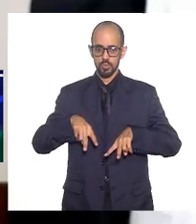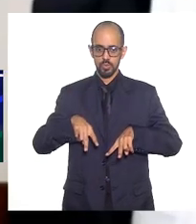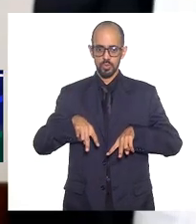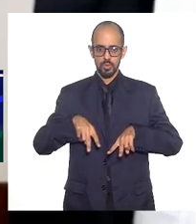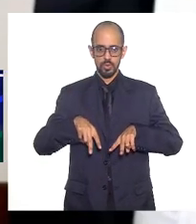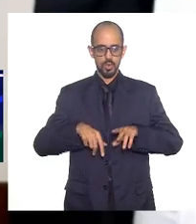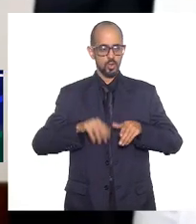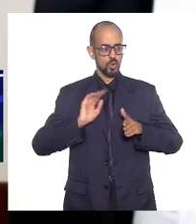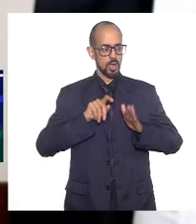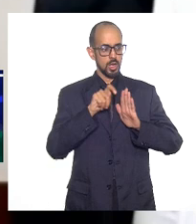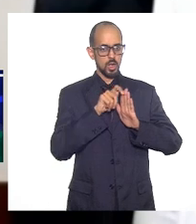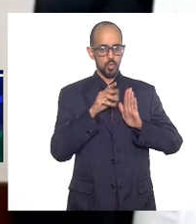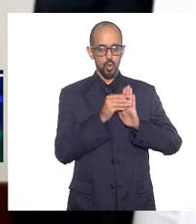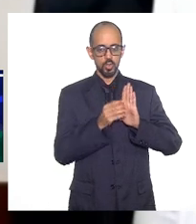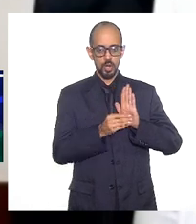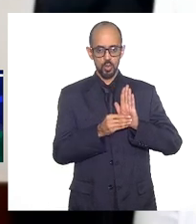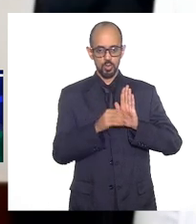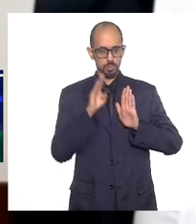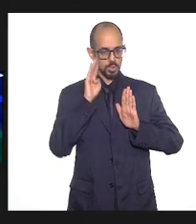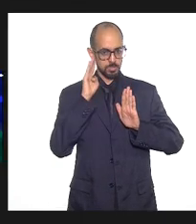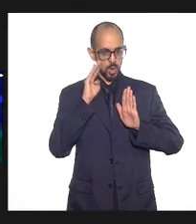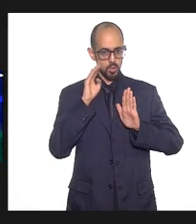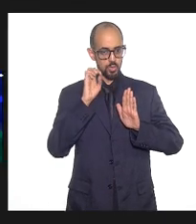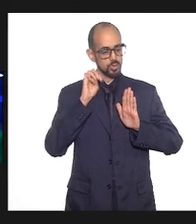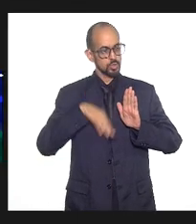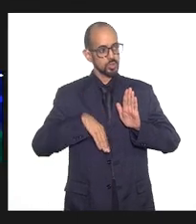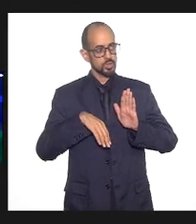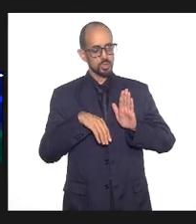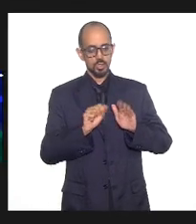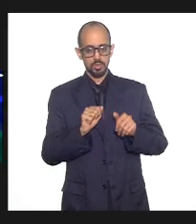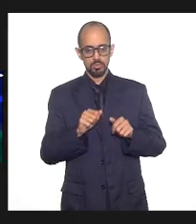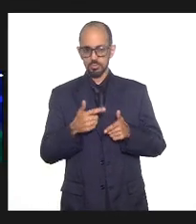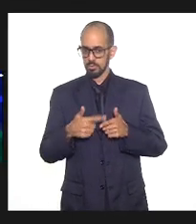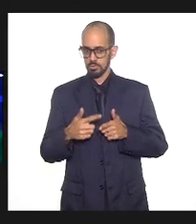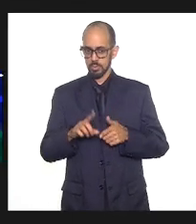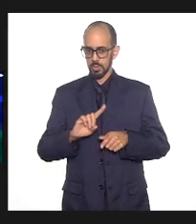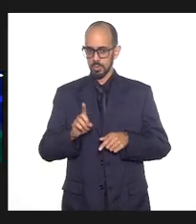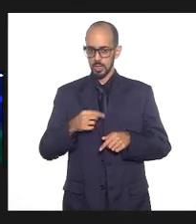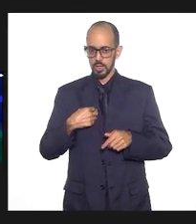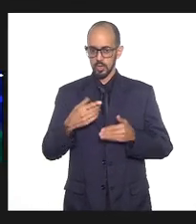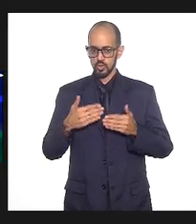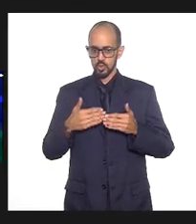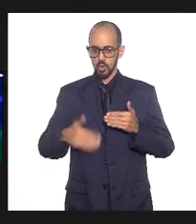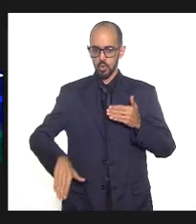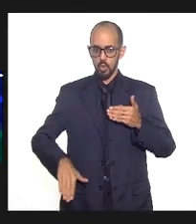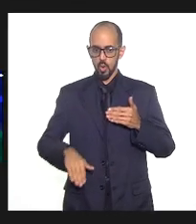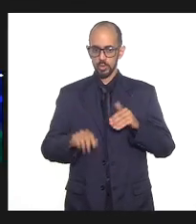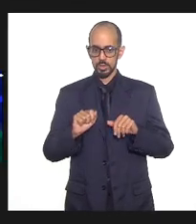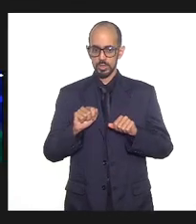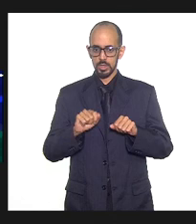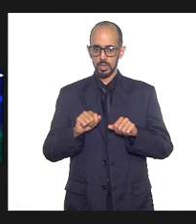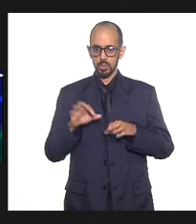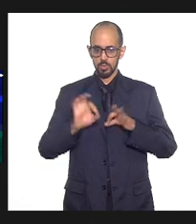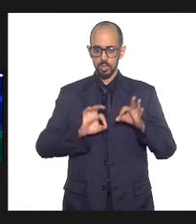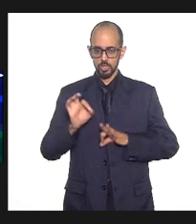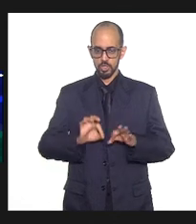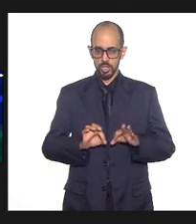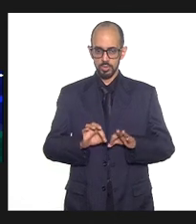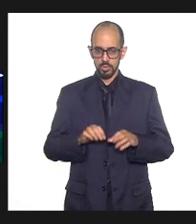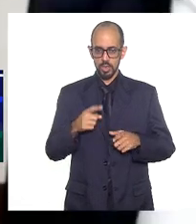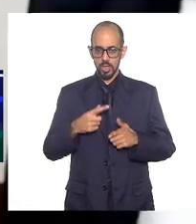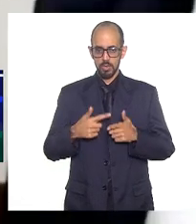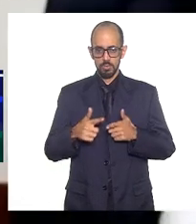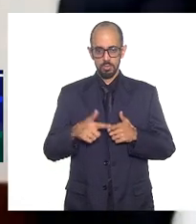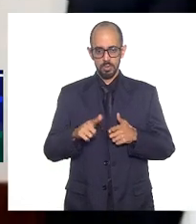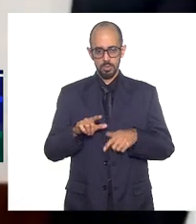nos destaques, deputado? Na matéria, presidente, na matéria. Sem problema. Sou contra no mérito esse projeto. É uma questão ideológica importante.